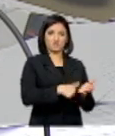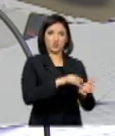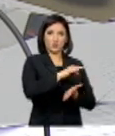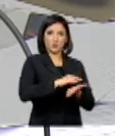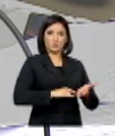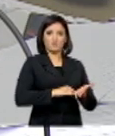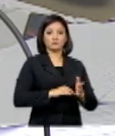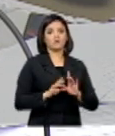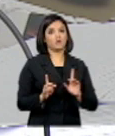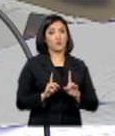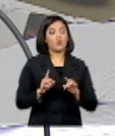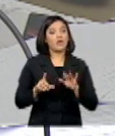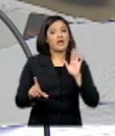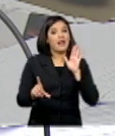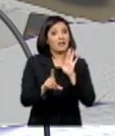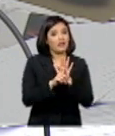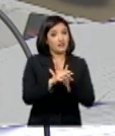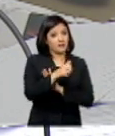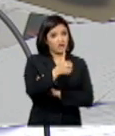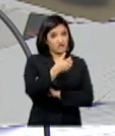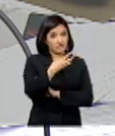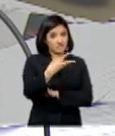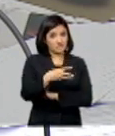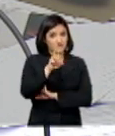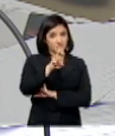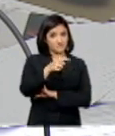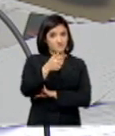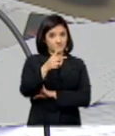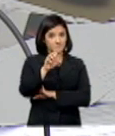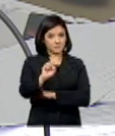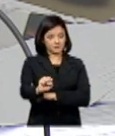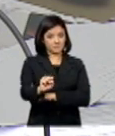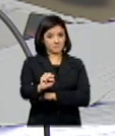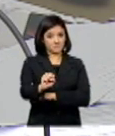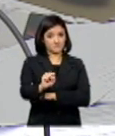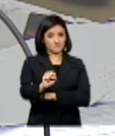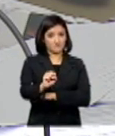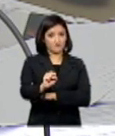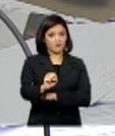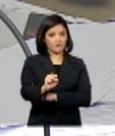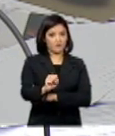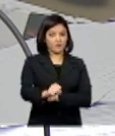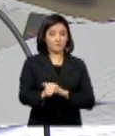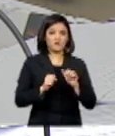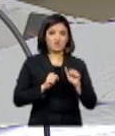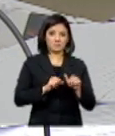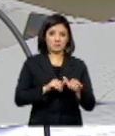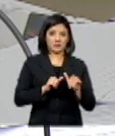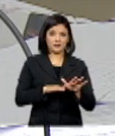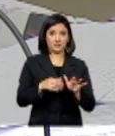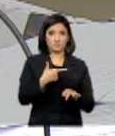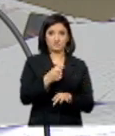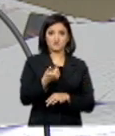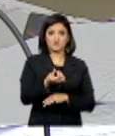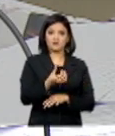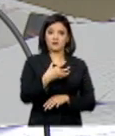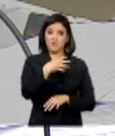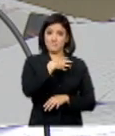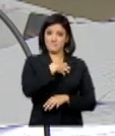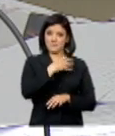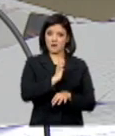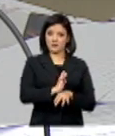a lei 13.576 de setembro de 2016 estado da bahia foi a que